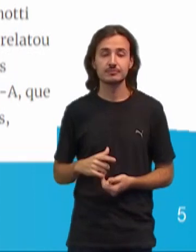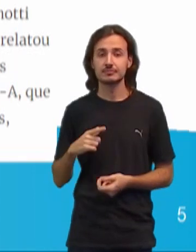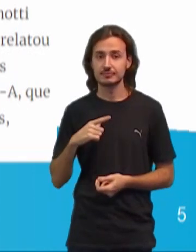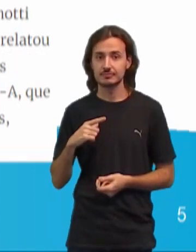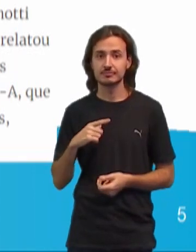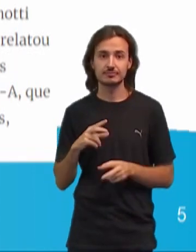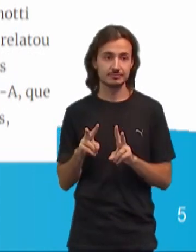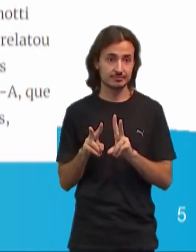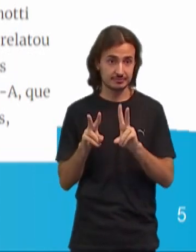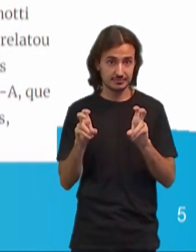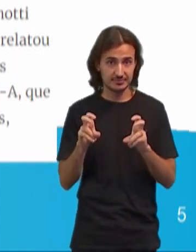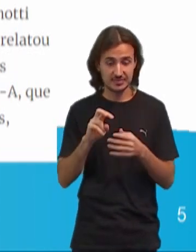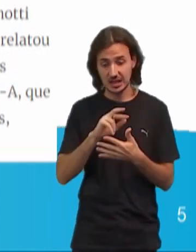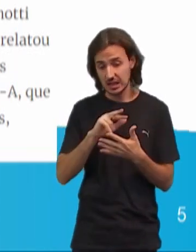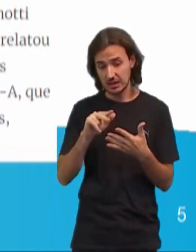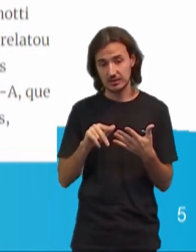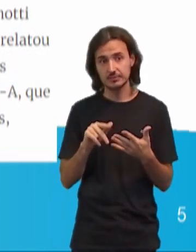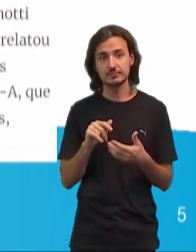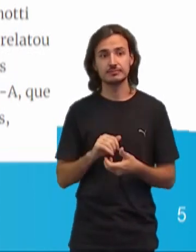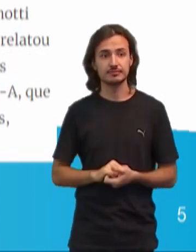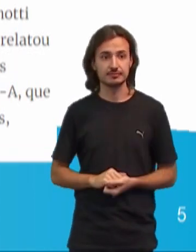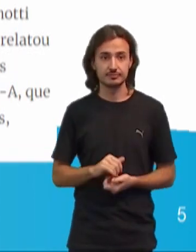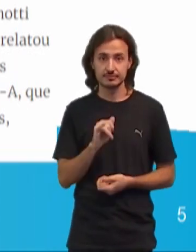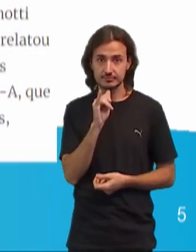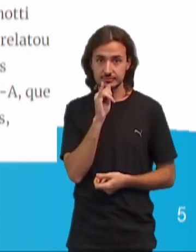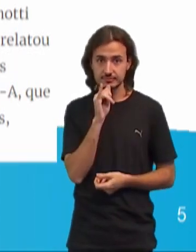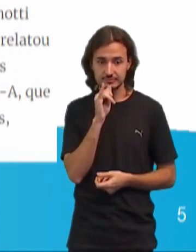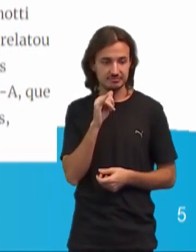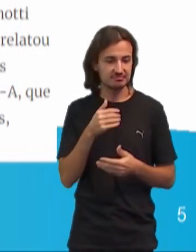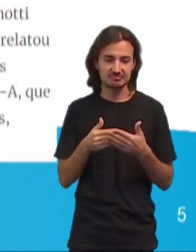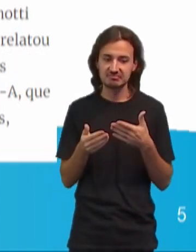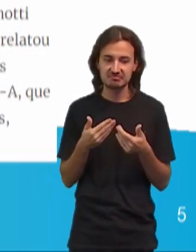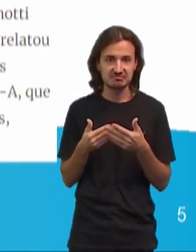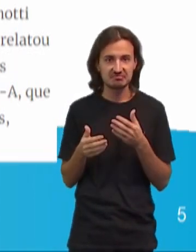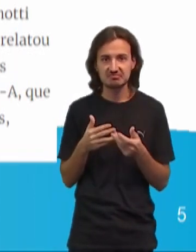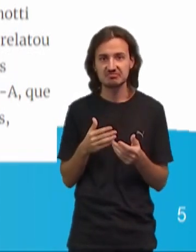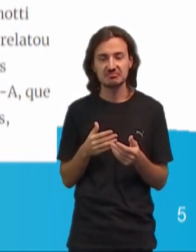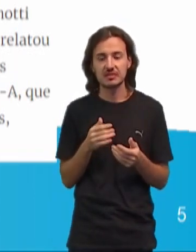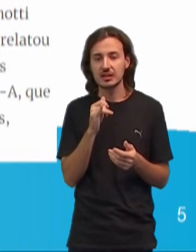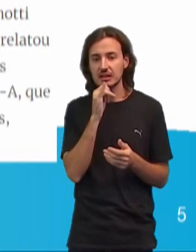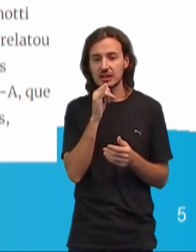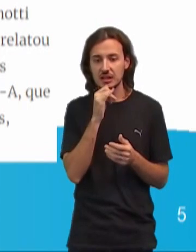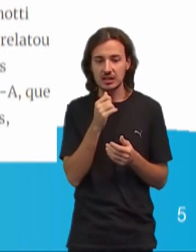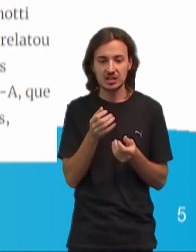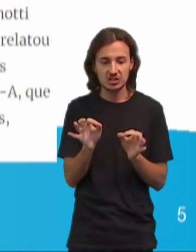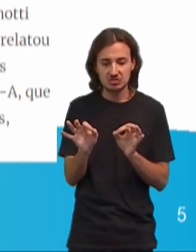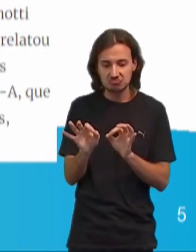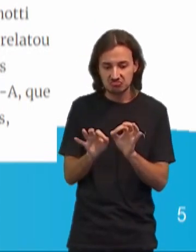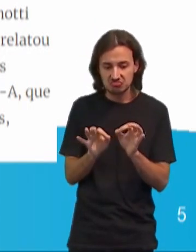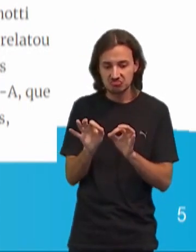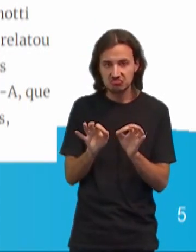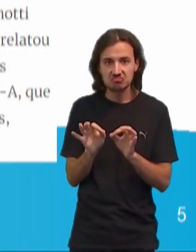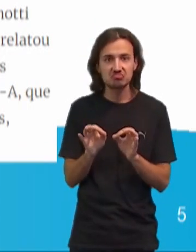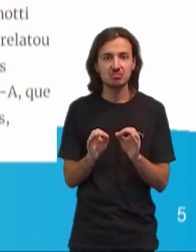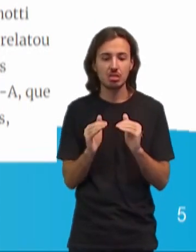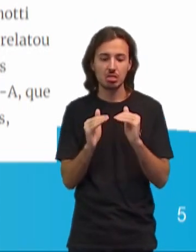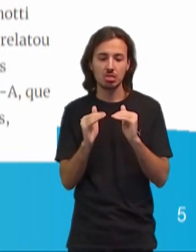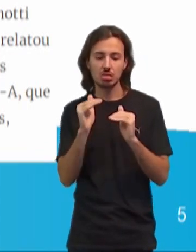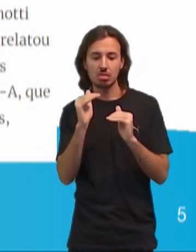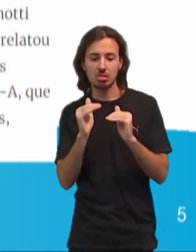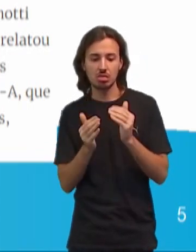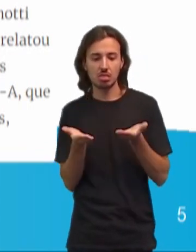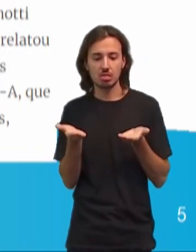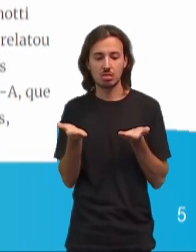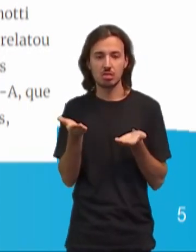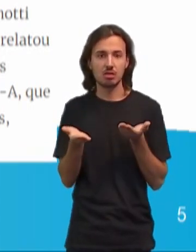concessão a qualquer título de vantagem, aumento, reajuste e adequação de remuneração, criação de cargo,